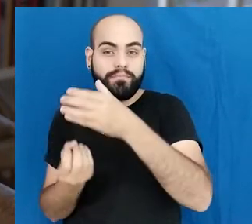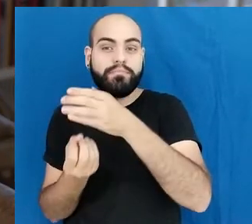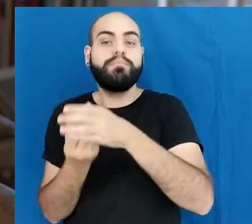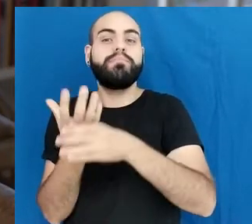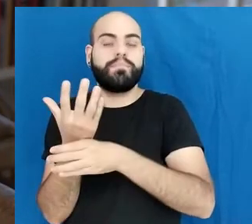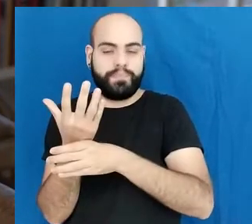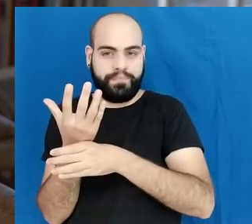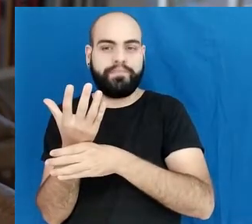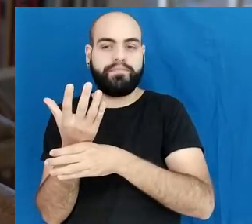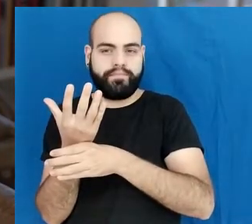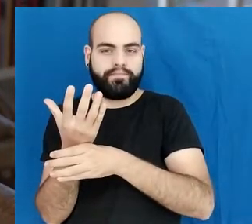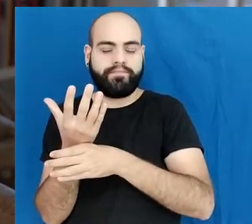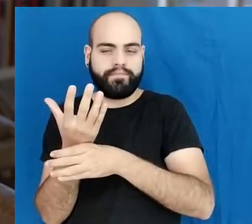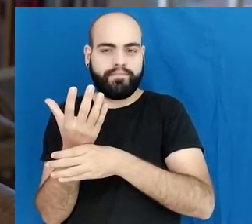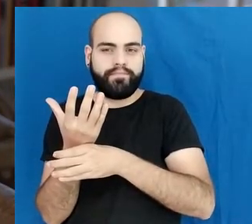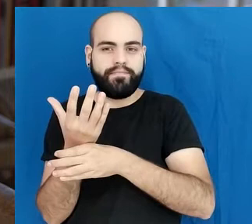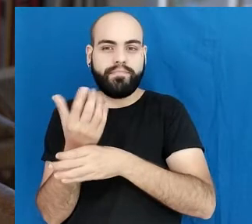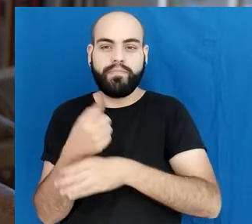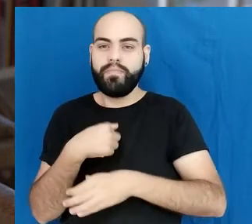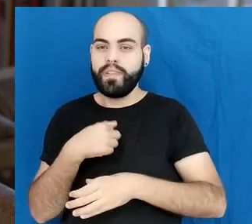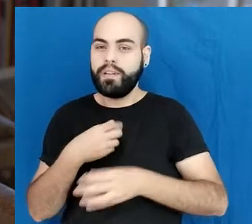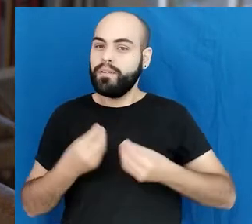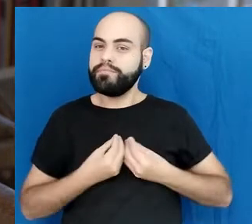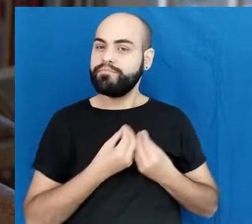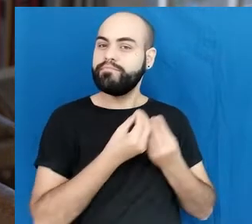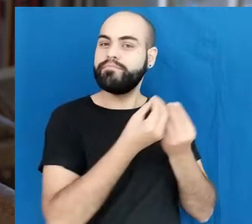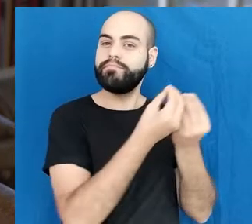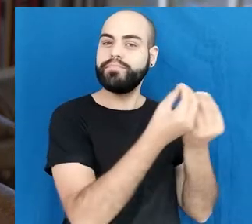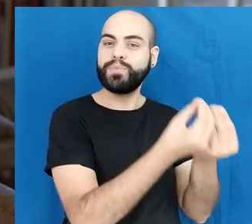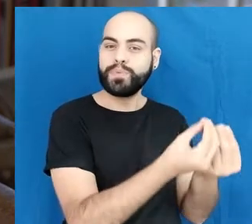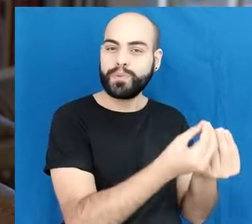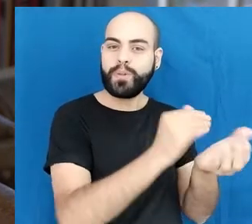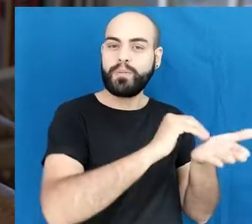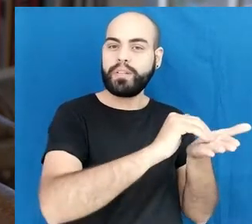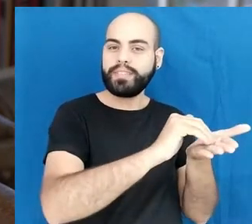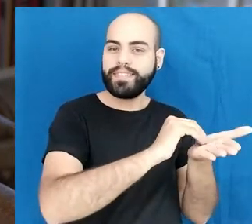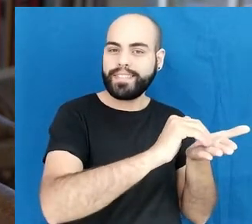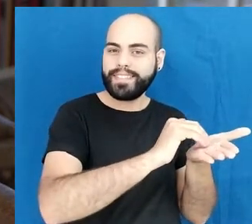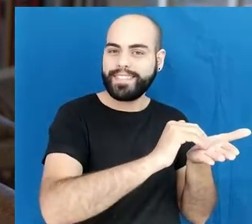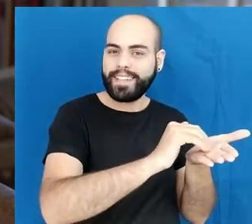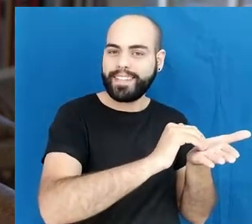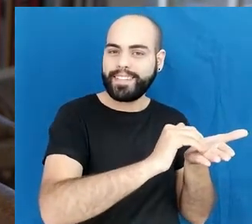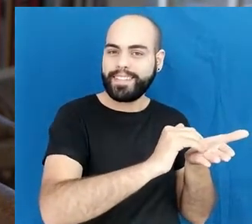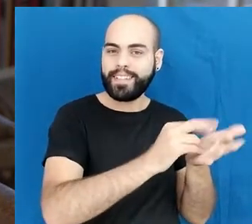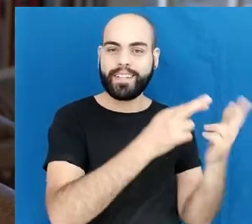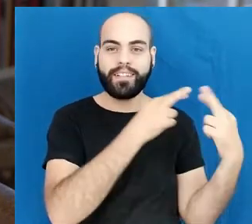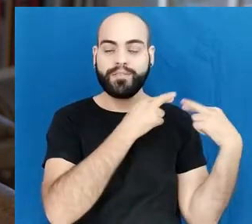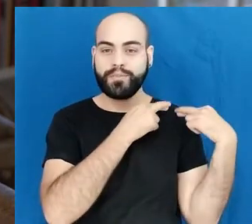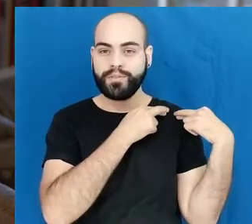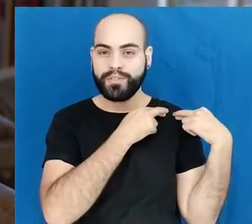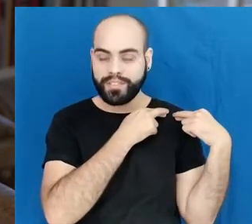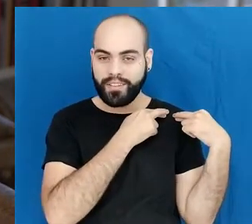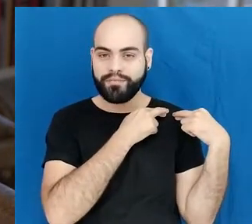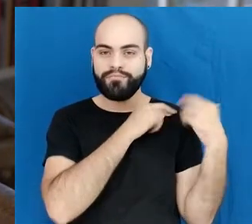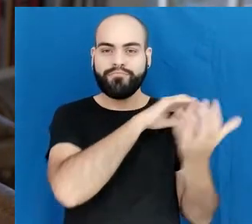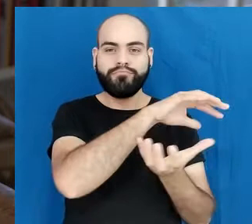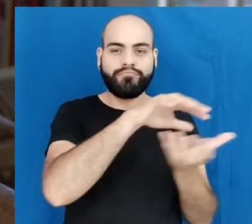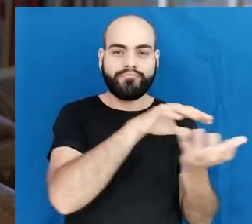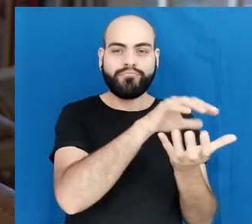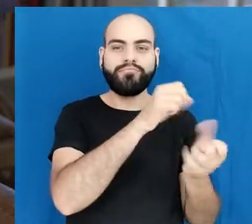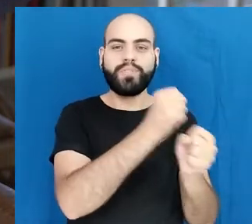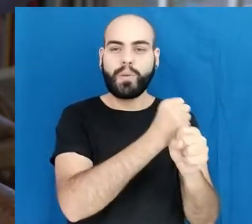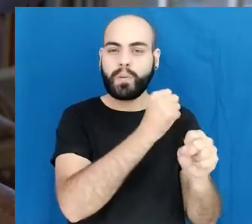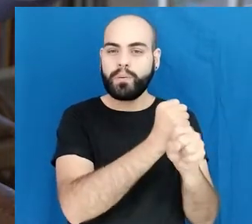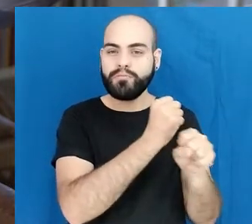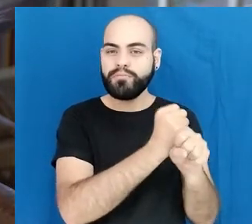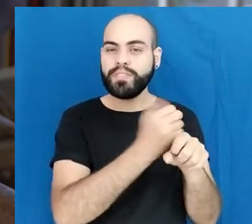ele criou, e entreguei tudo isso para a SUDECAP, que era encarregada das obras. E